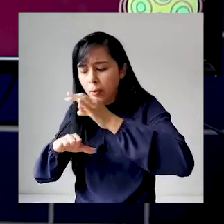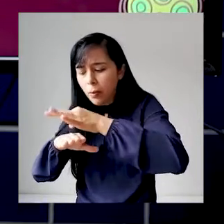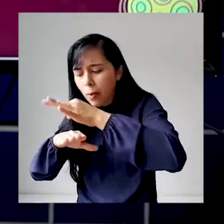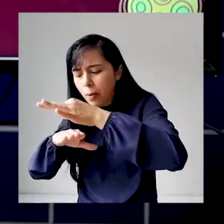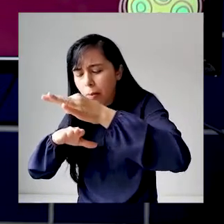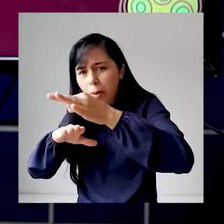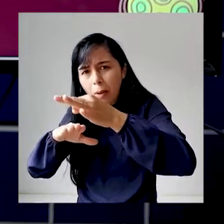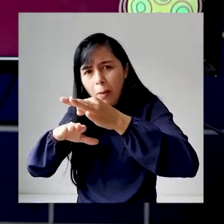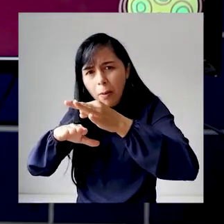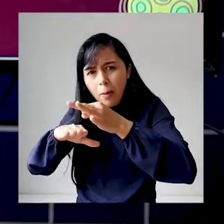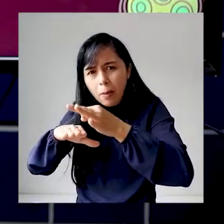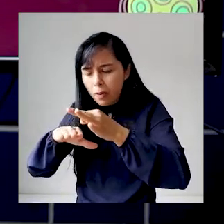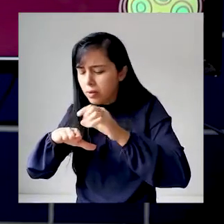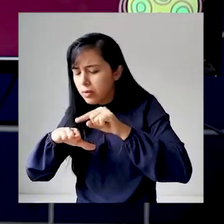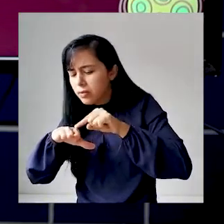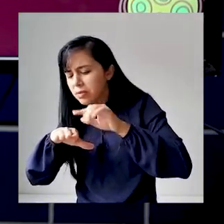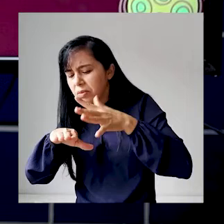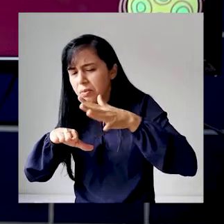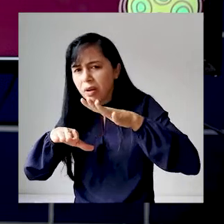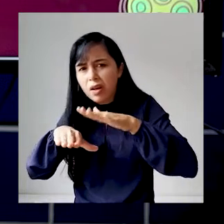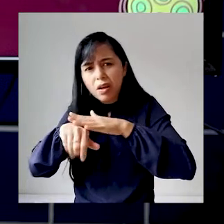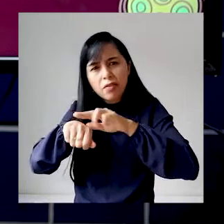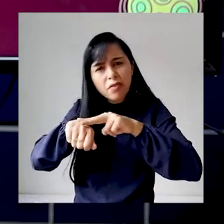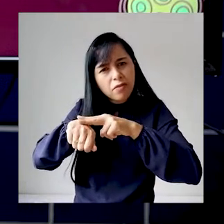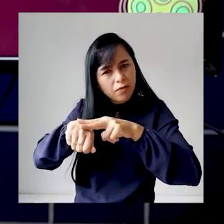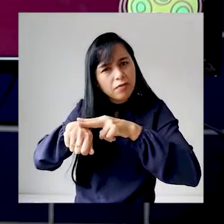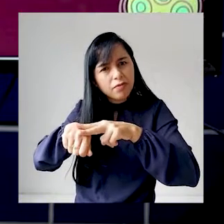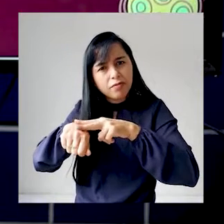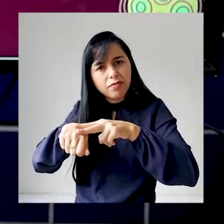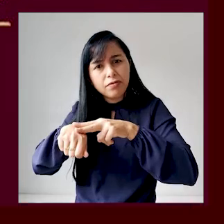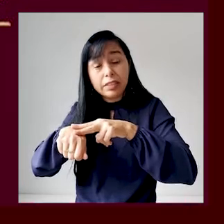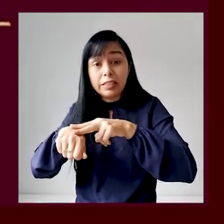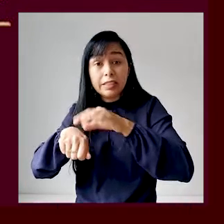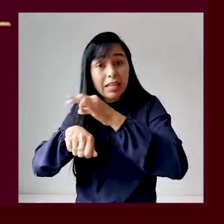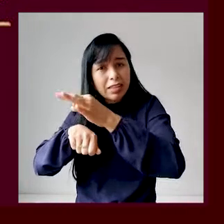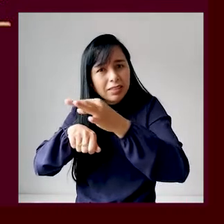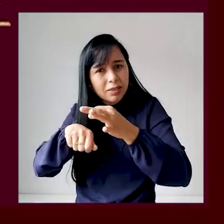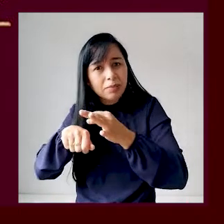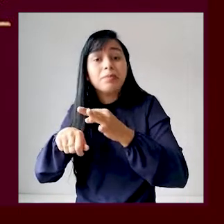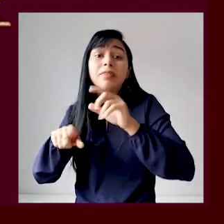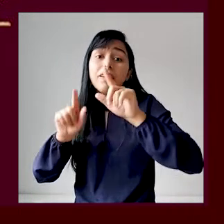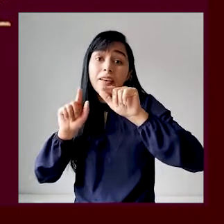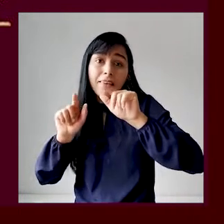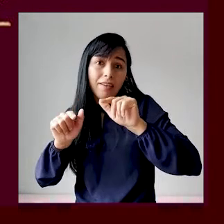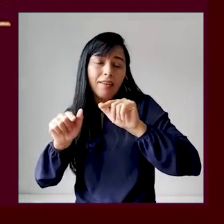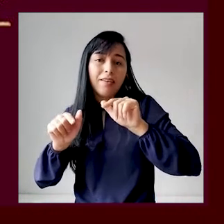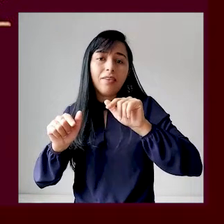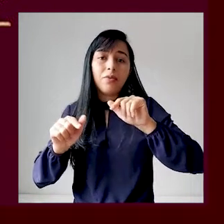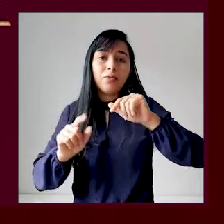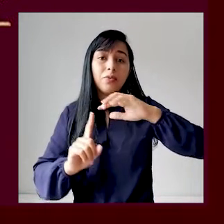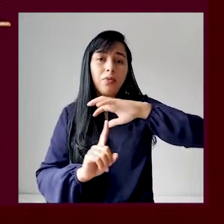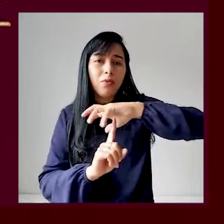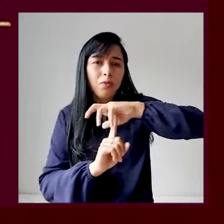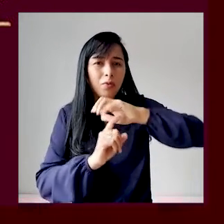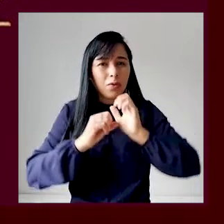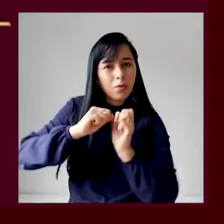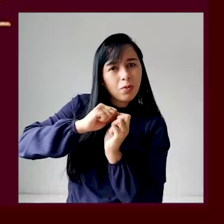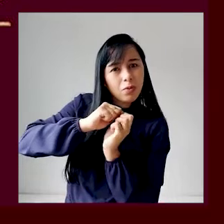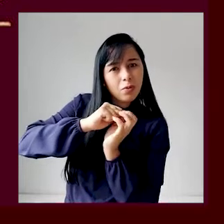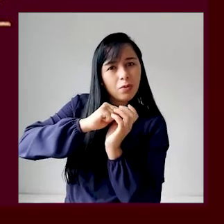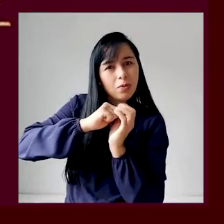ter alguma mancha meio esverdeada. Essa mancha é dada devido à presença